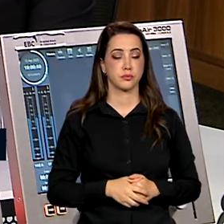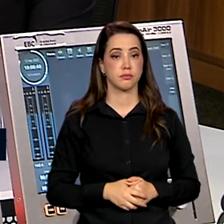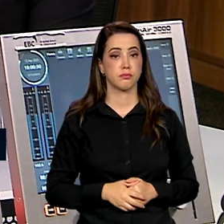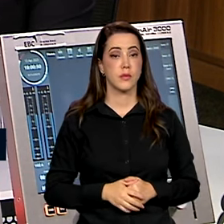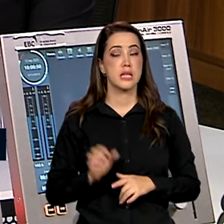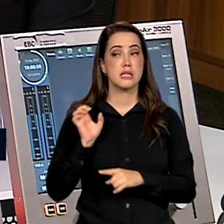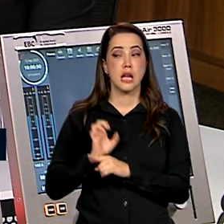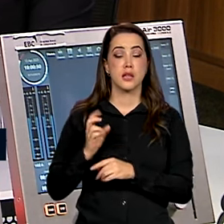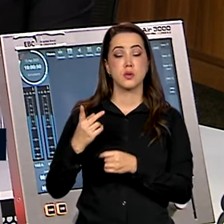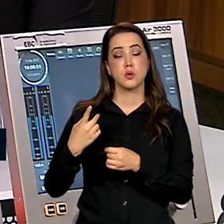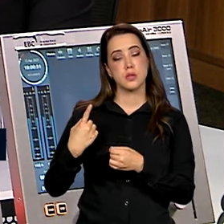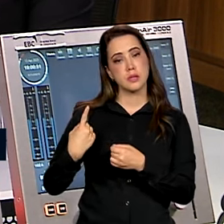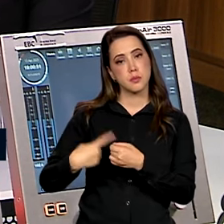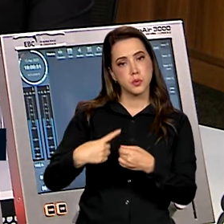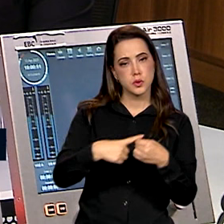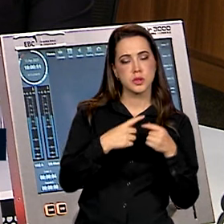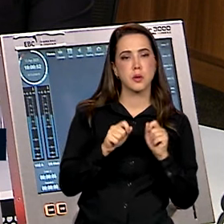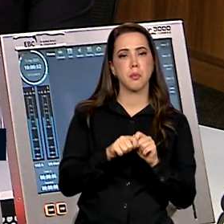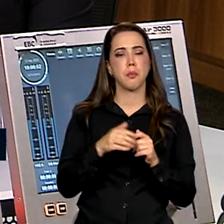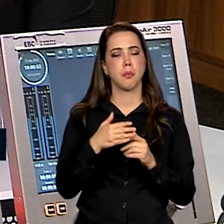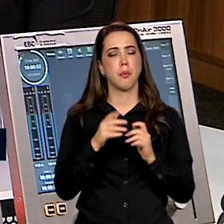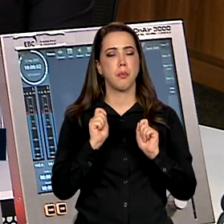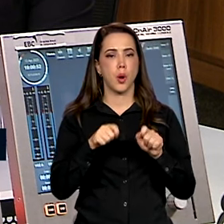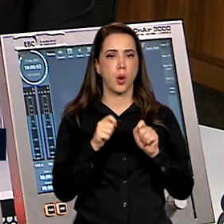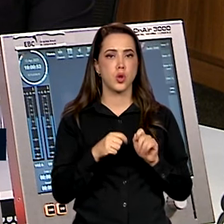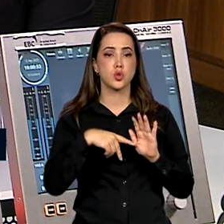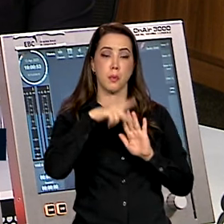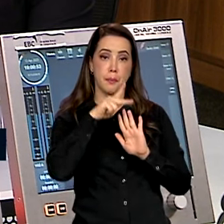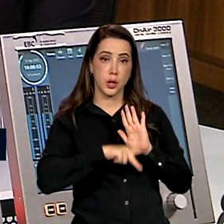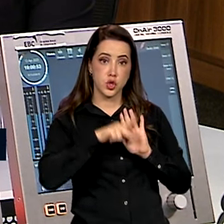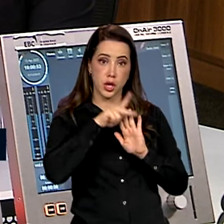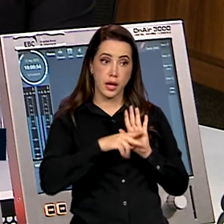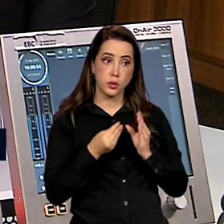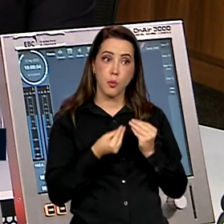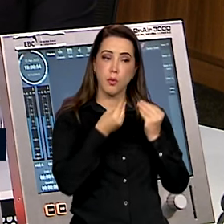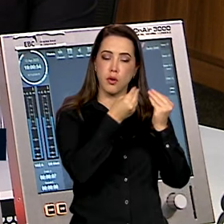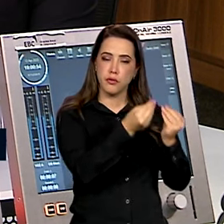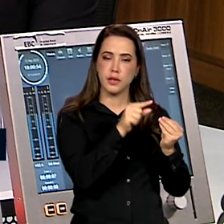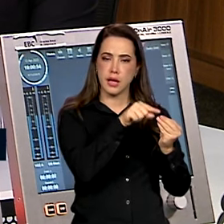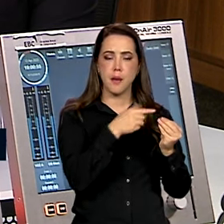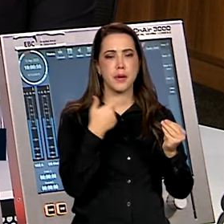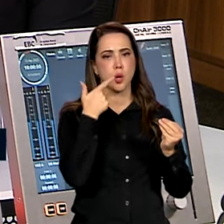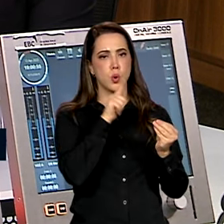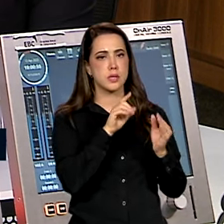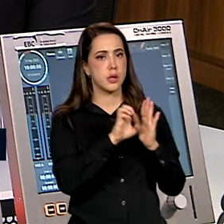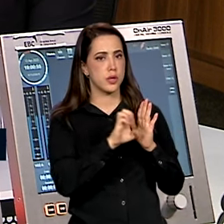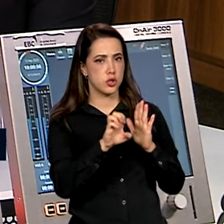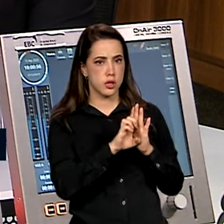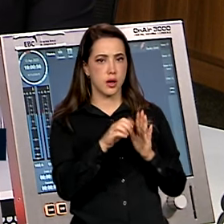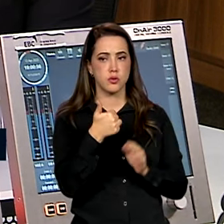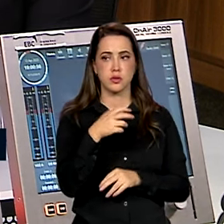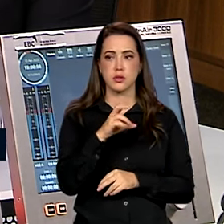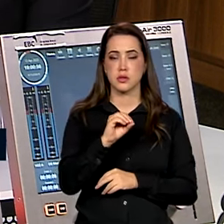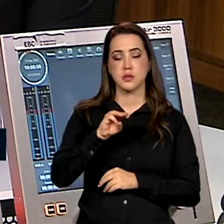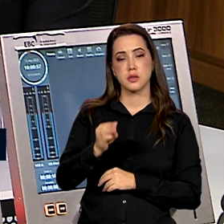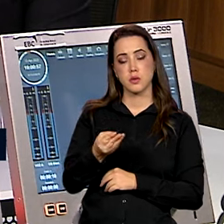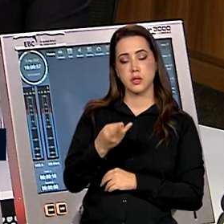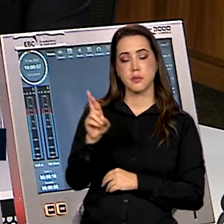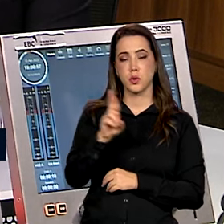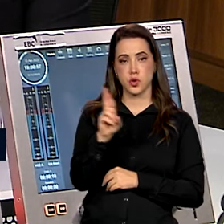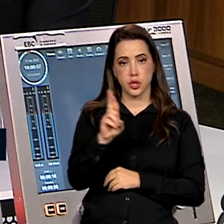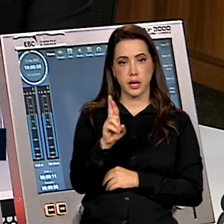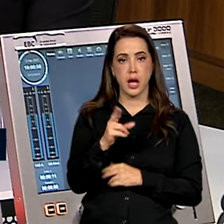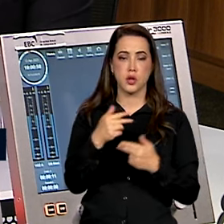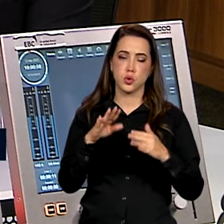projetos para acessar 150 milhões de reais do programa nacional de segurança nas escolas se você também vai ouvir